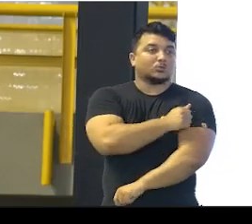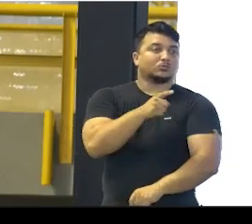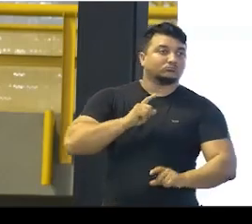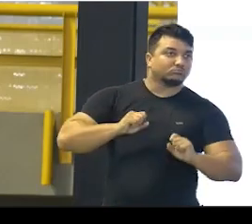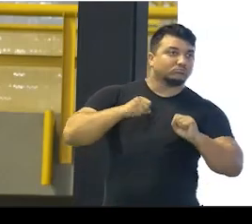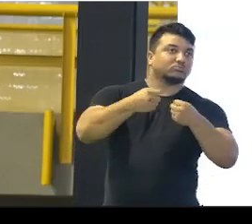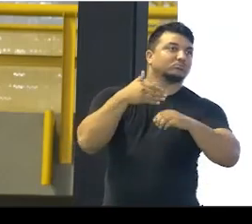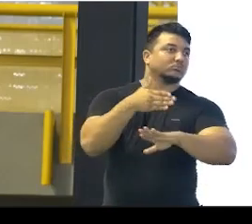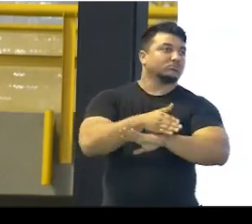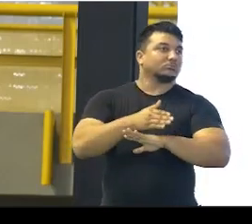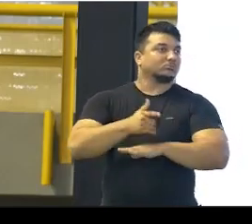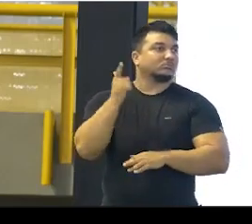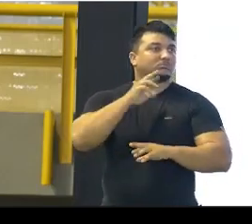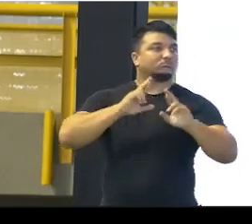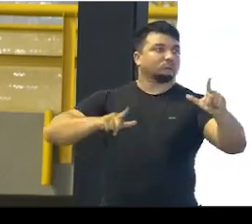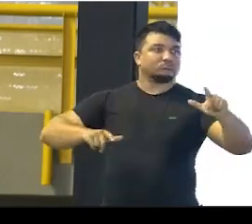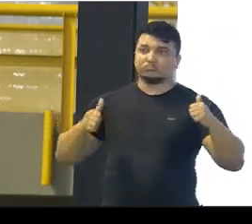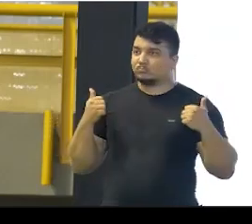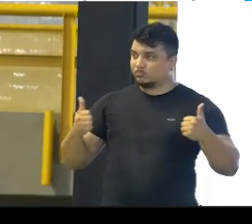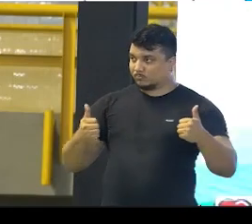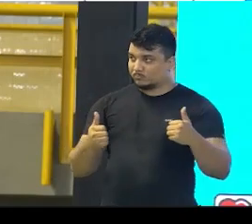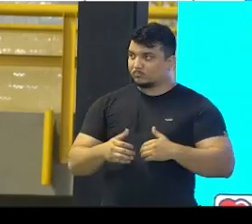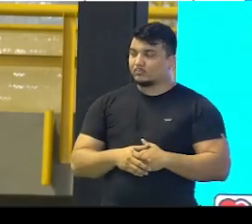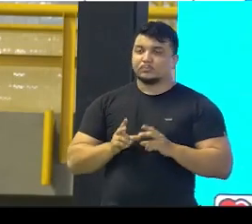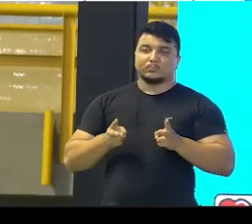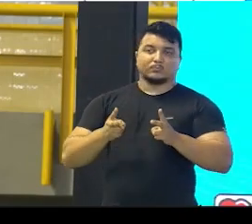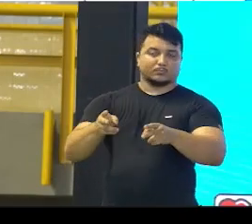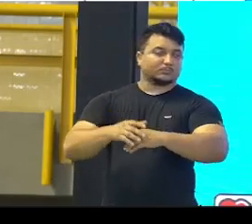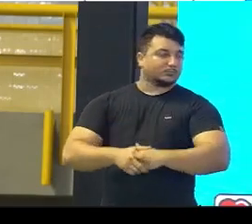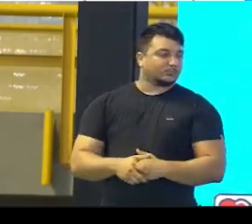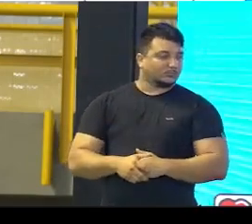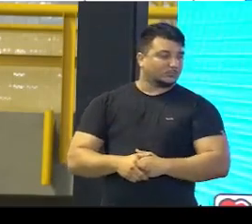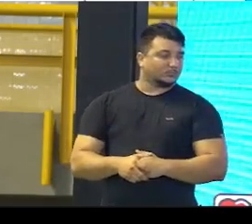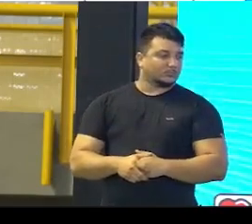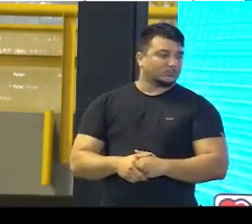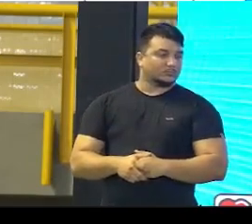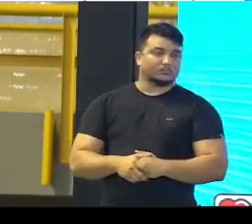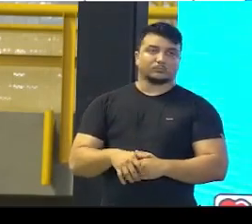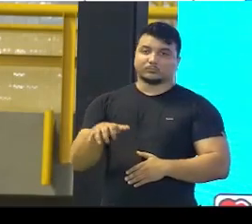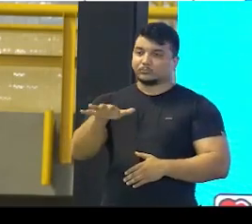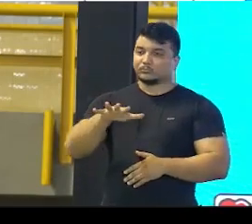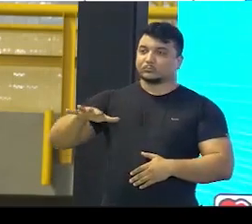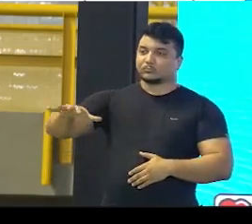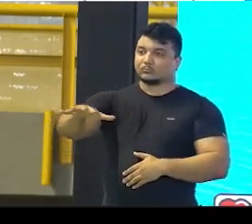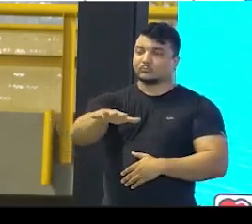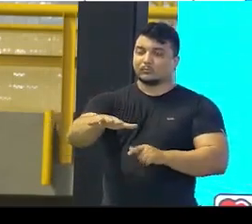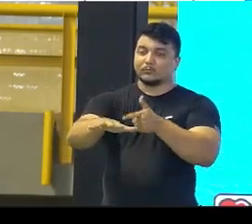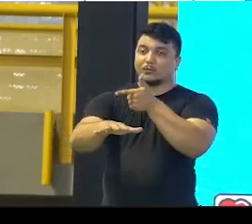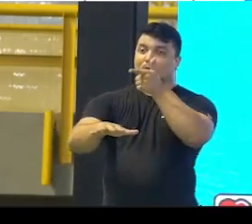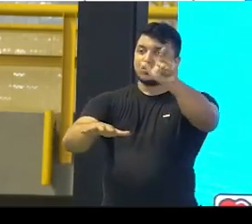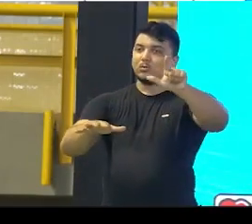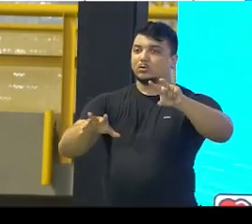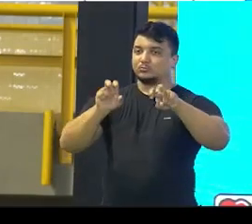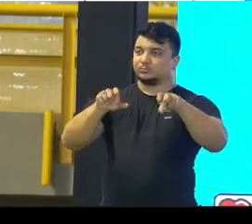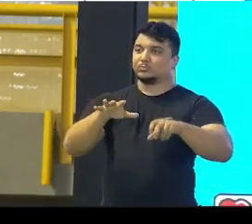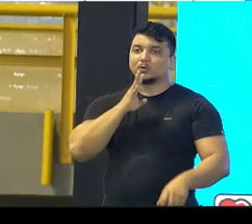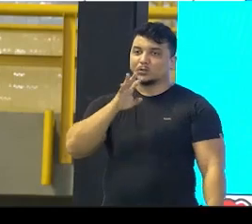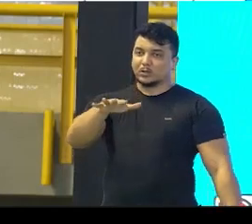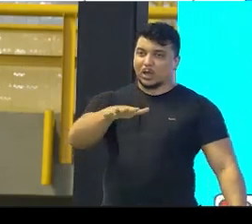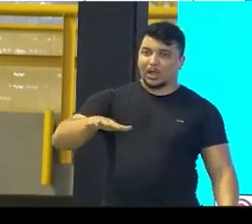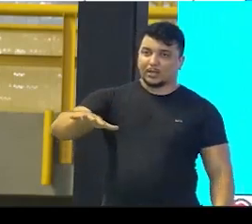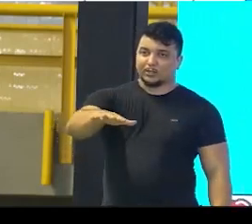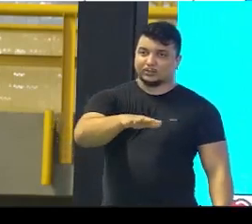345, você ia chamar isso aqui de x, e esse daqui, 9 menos